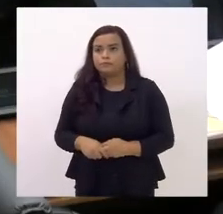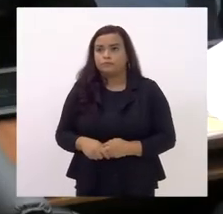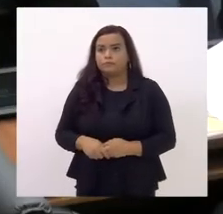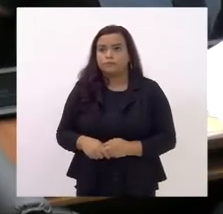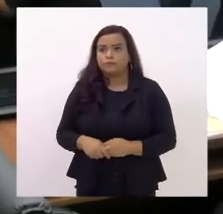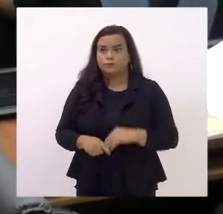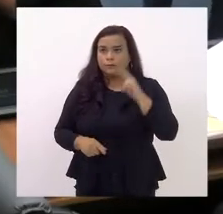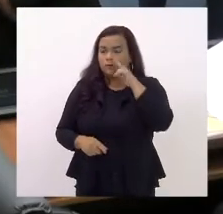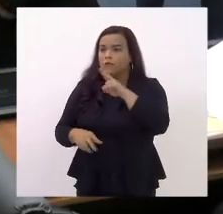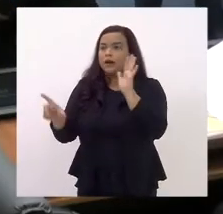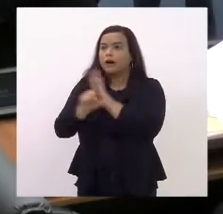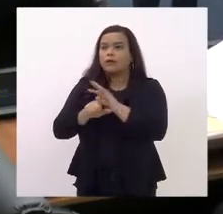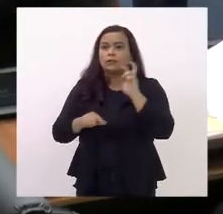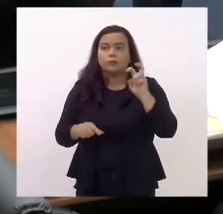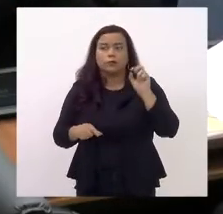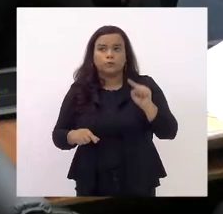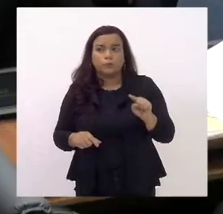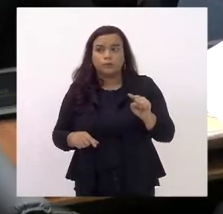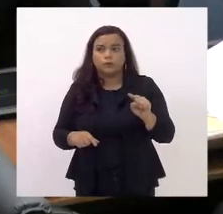ali na lei